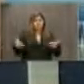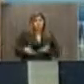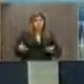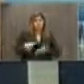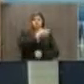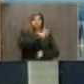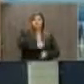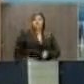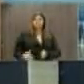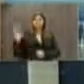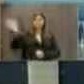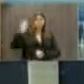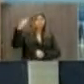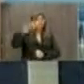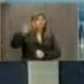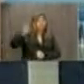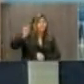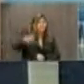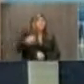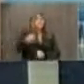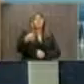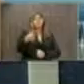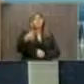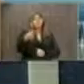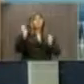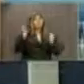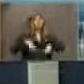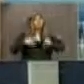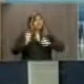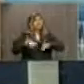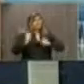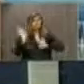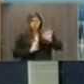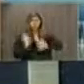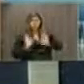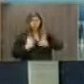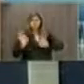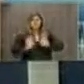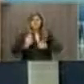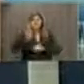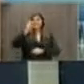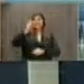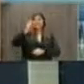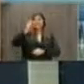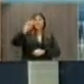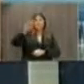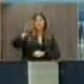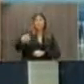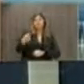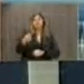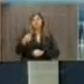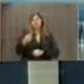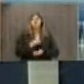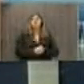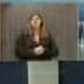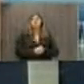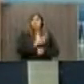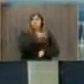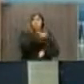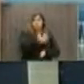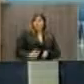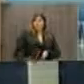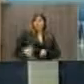transfere 2 milhões, mas uma UPA para funcionar, ela custa, e ser bem equipada, ela custa 5 milhões. A contrapartida é do governo